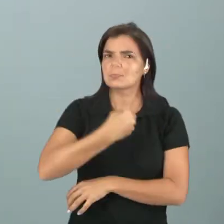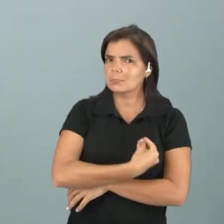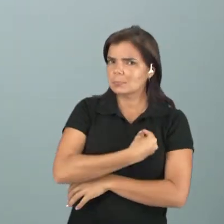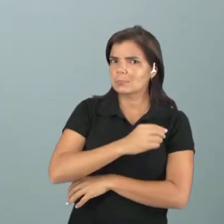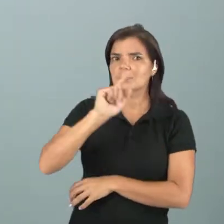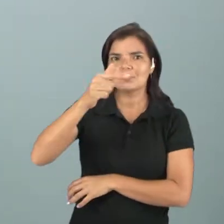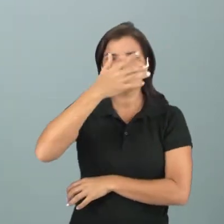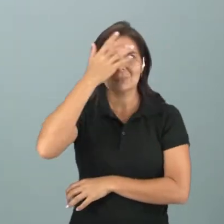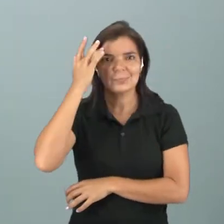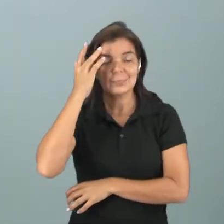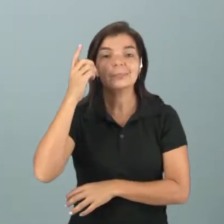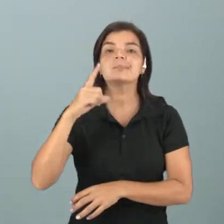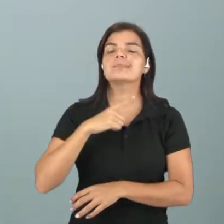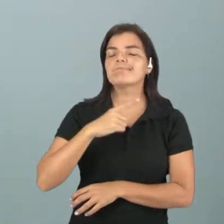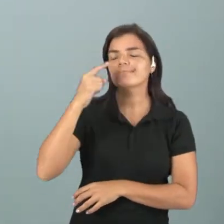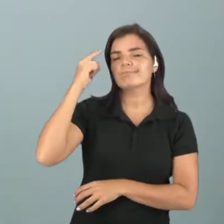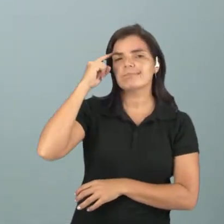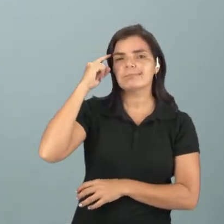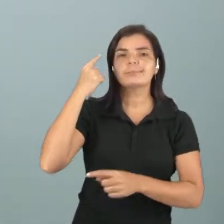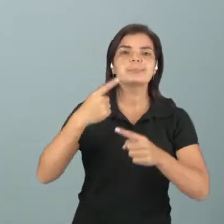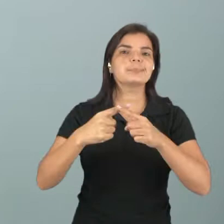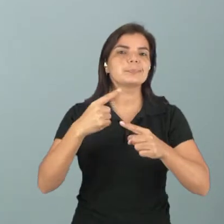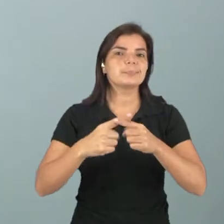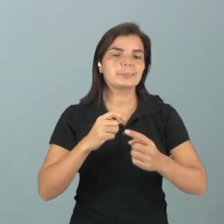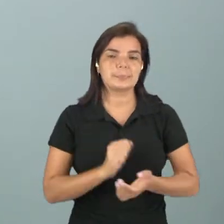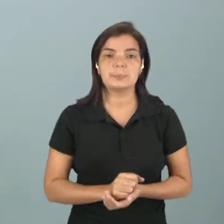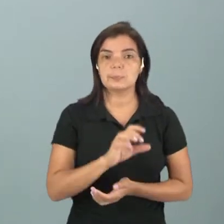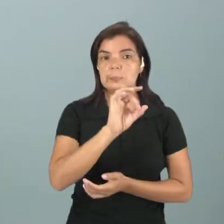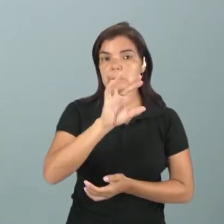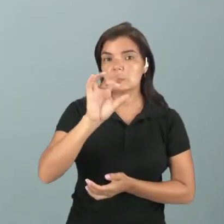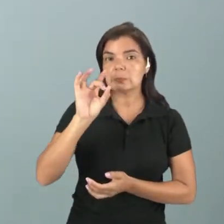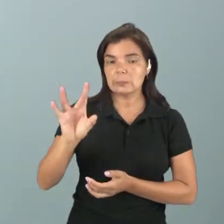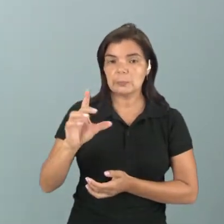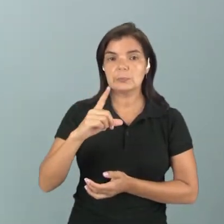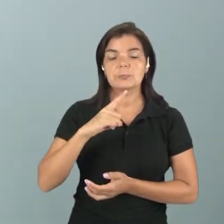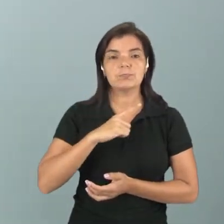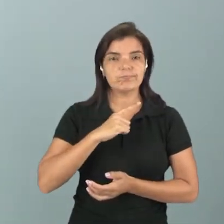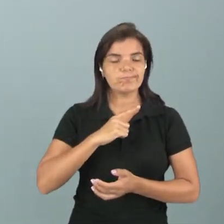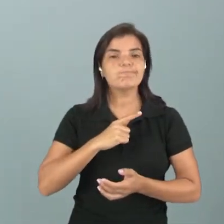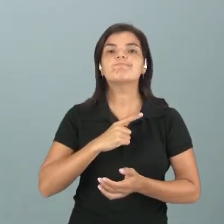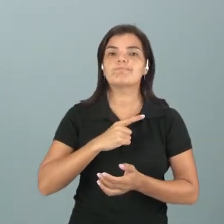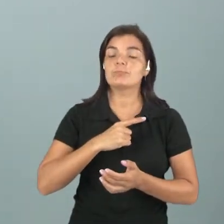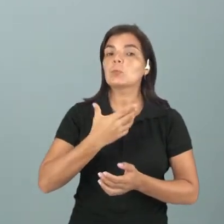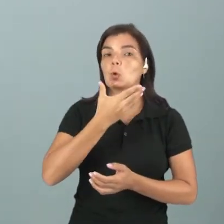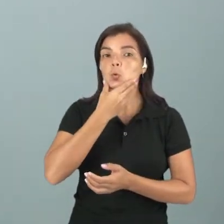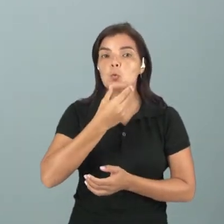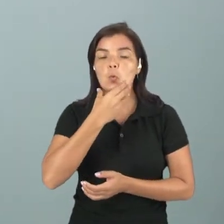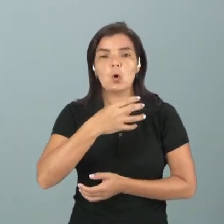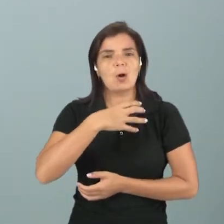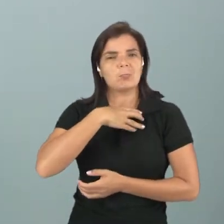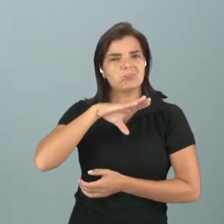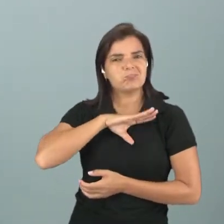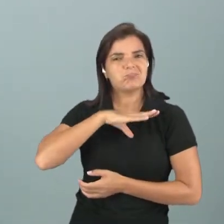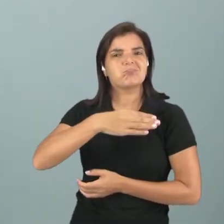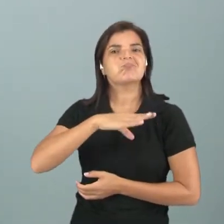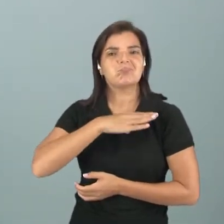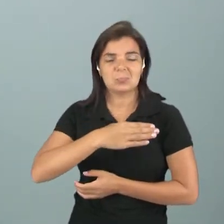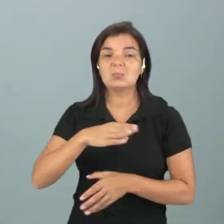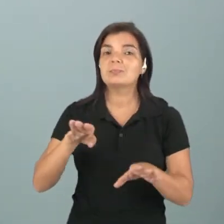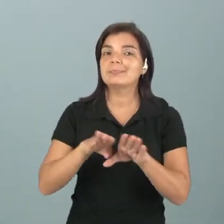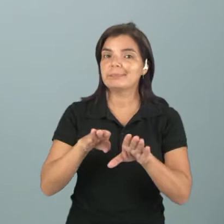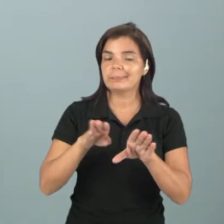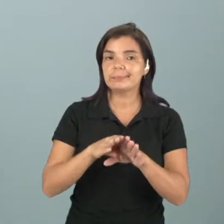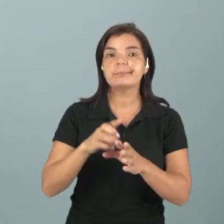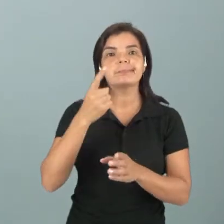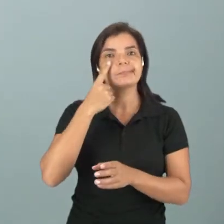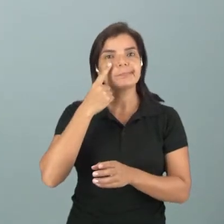vivos? A gente tem que pensar bem nisso. Por quê? Cada dia que passa, a interferência humana, as ações desenvolvidas pelo homem, a